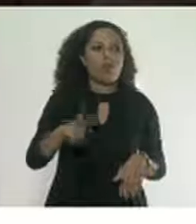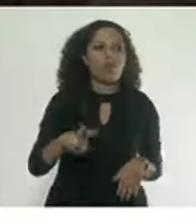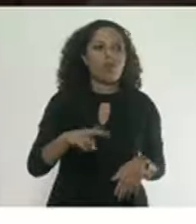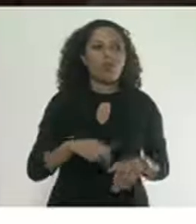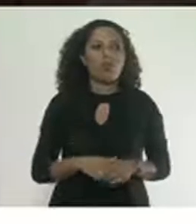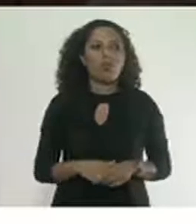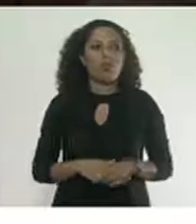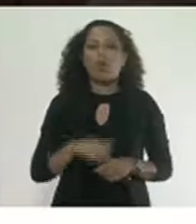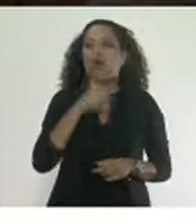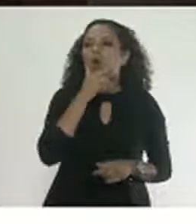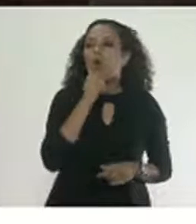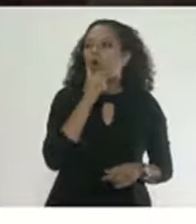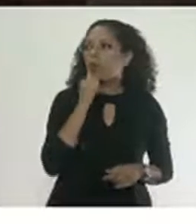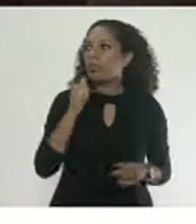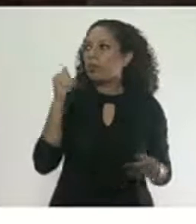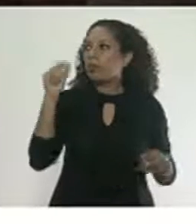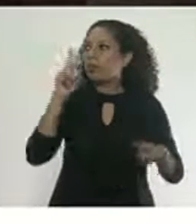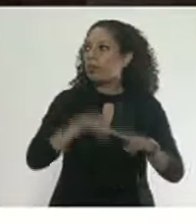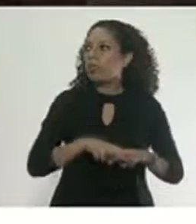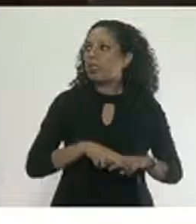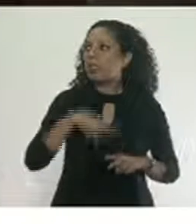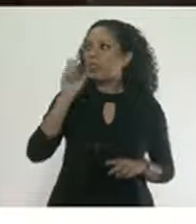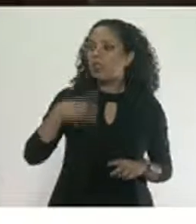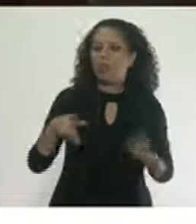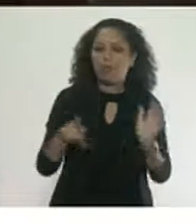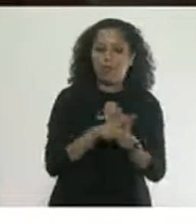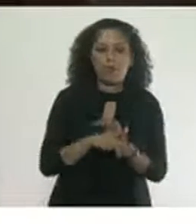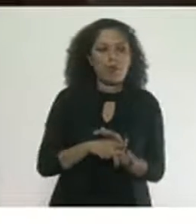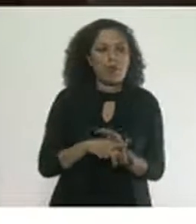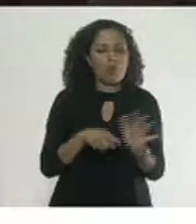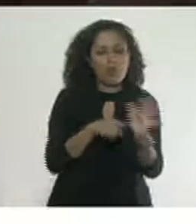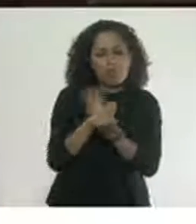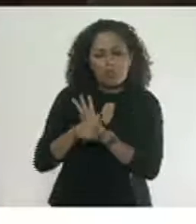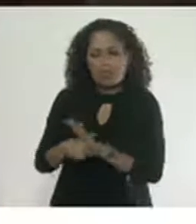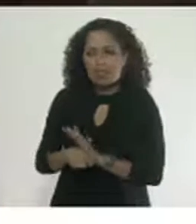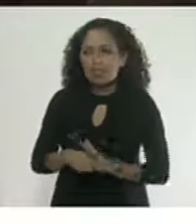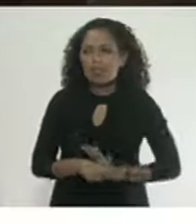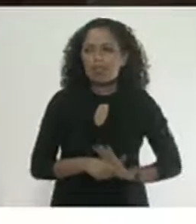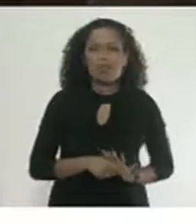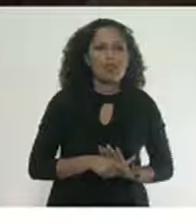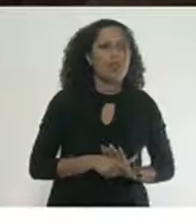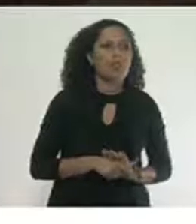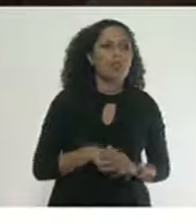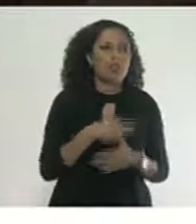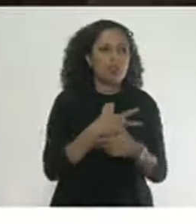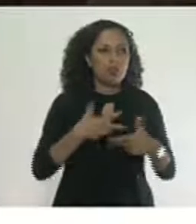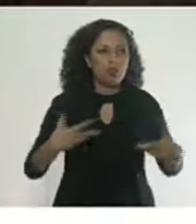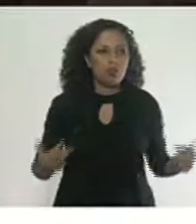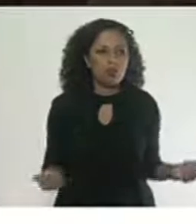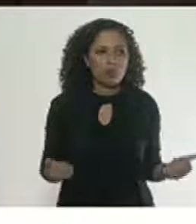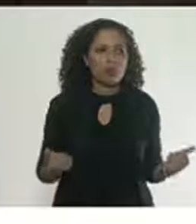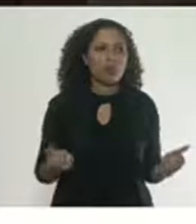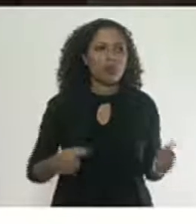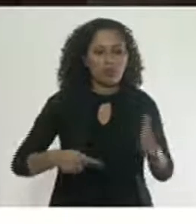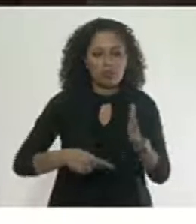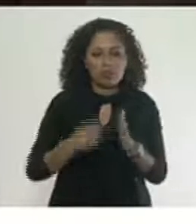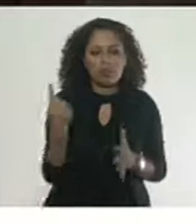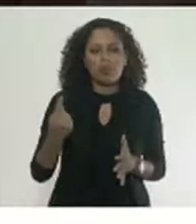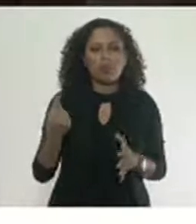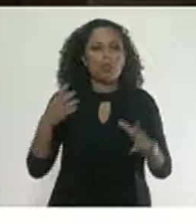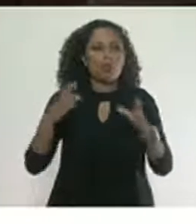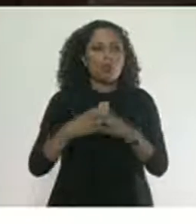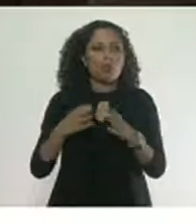Esse senhor que foi preso, ele era do Serviço de Fiscalização de Produtos Controlados da 1ª